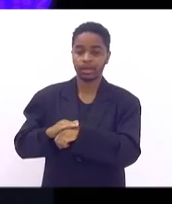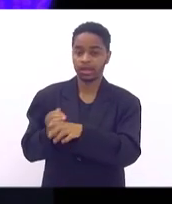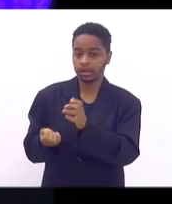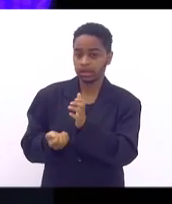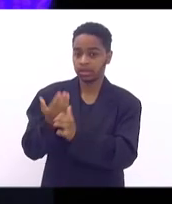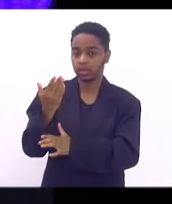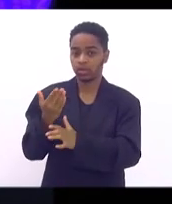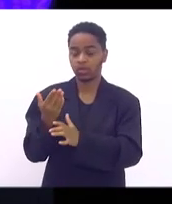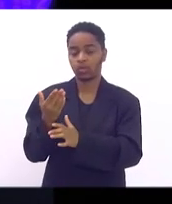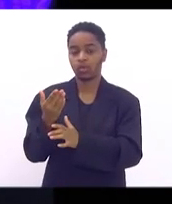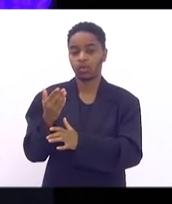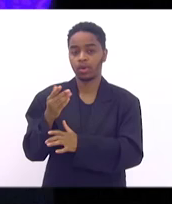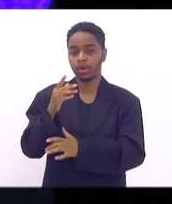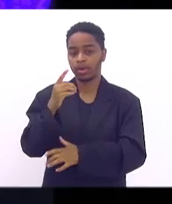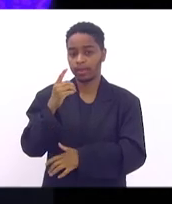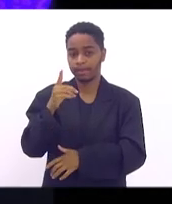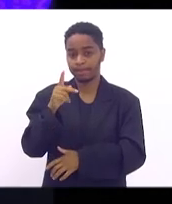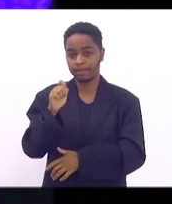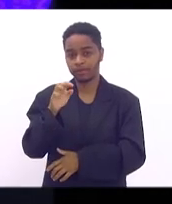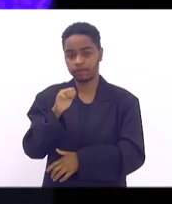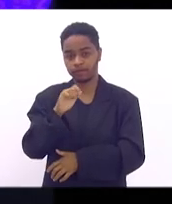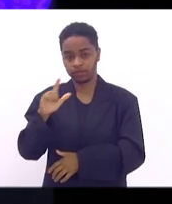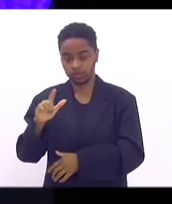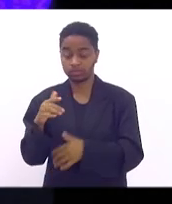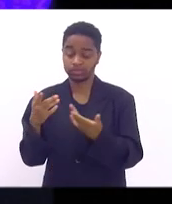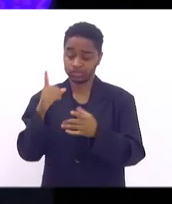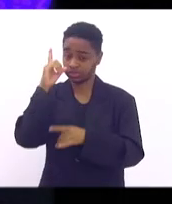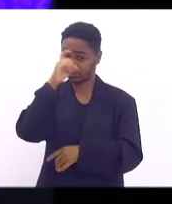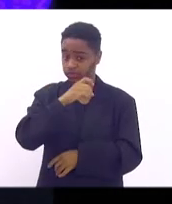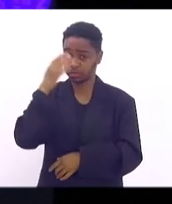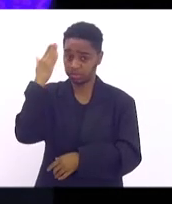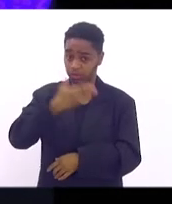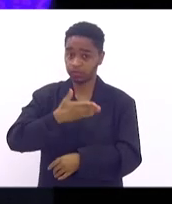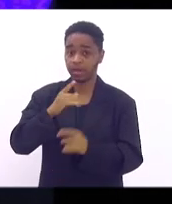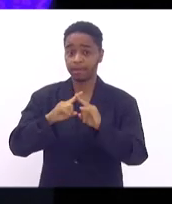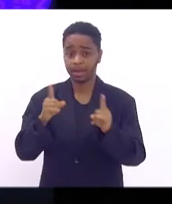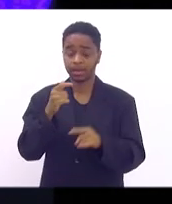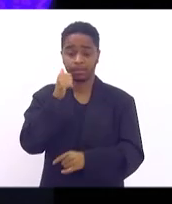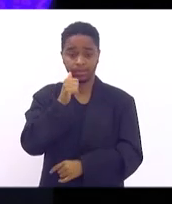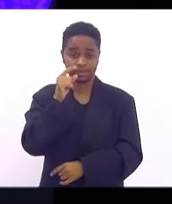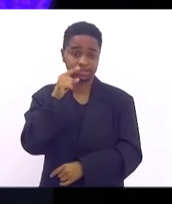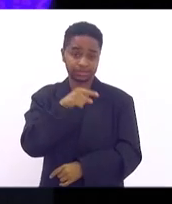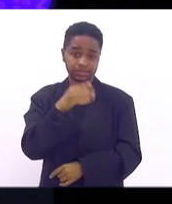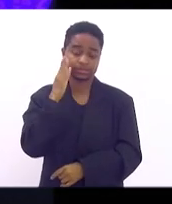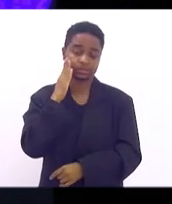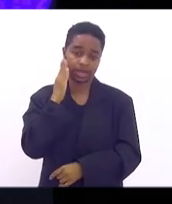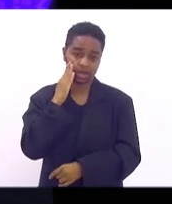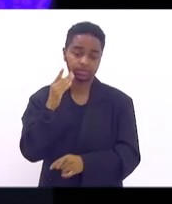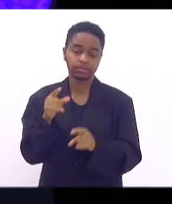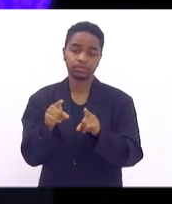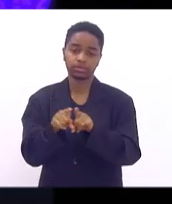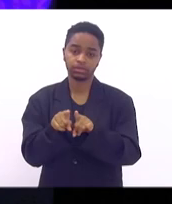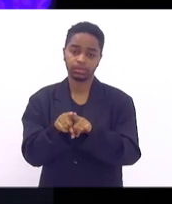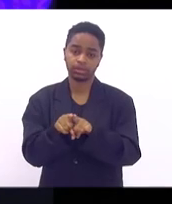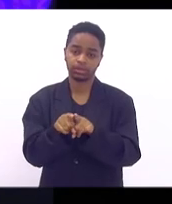isso, de fato, foi ele que criou os perfis. Né, mas ela sabe, a gente, né, tem ali